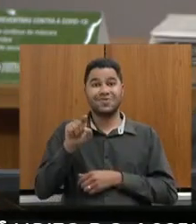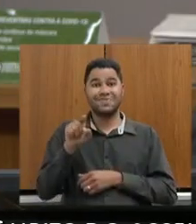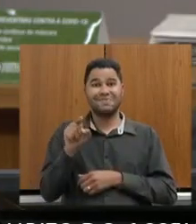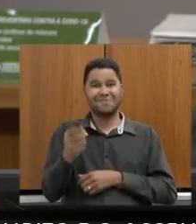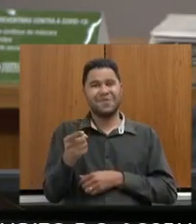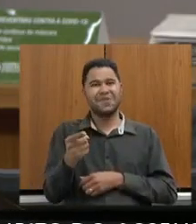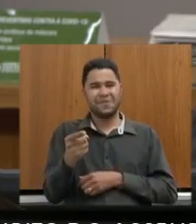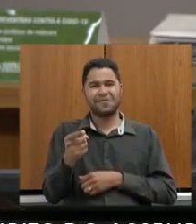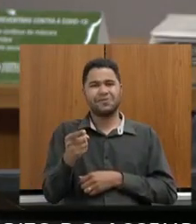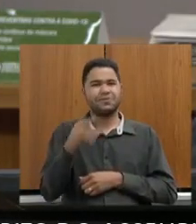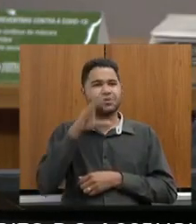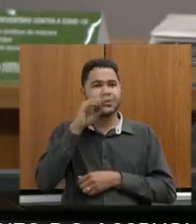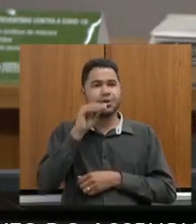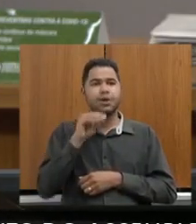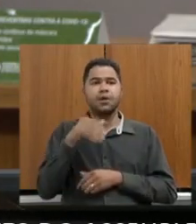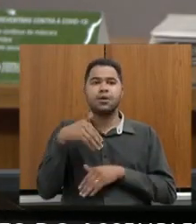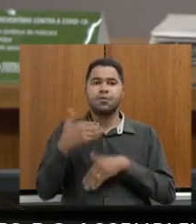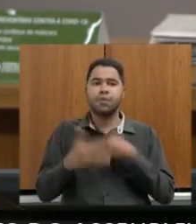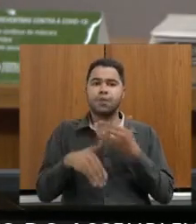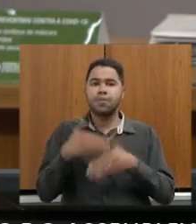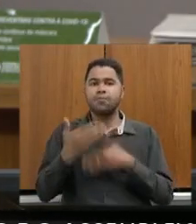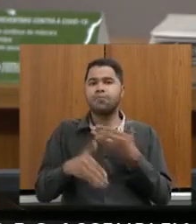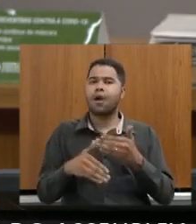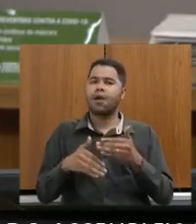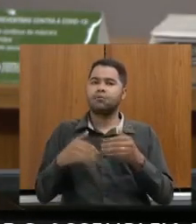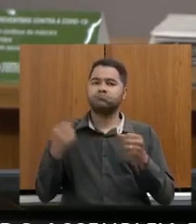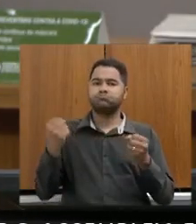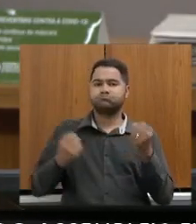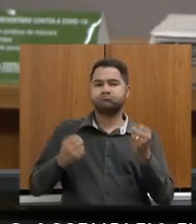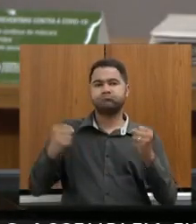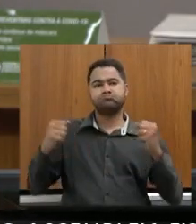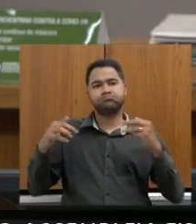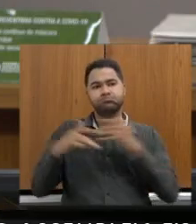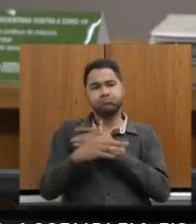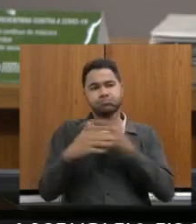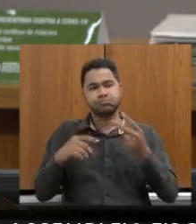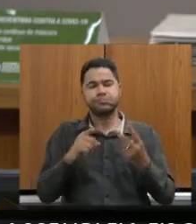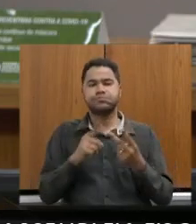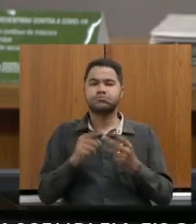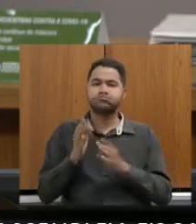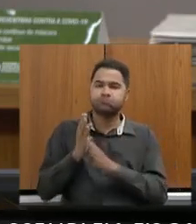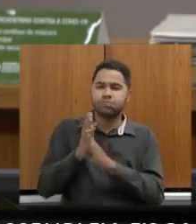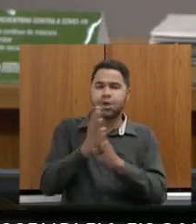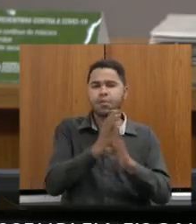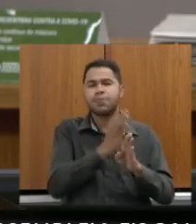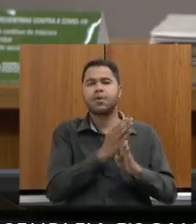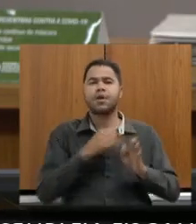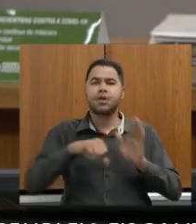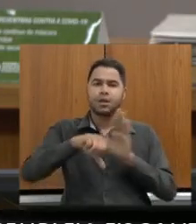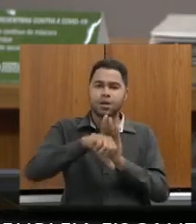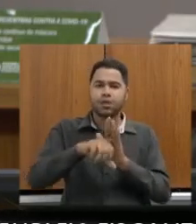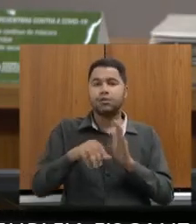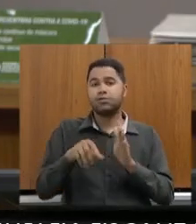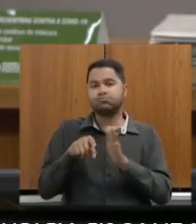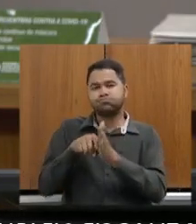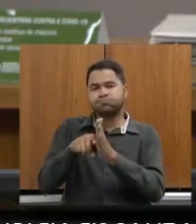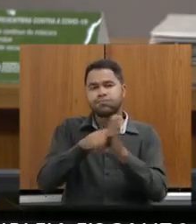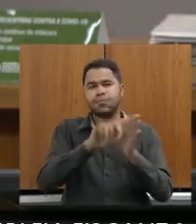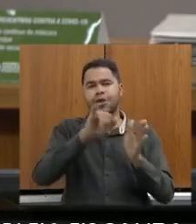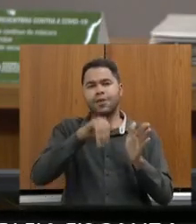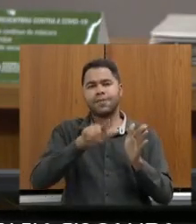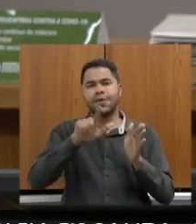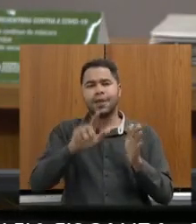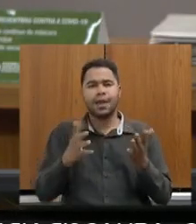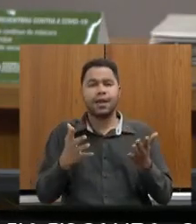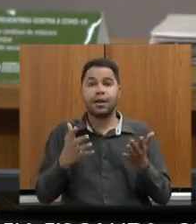nos empenhamos as atividades de trânsito de identificação civil e criminal de perícia oficial e